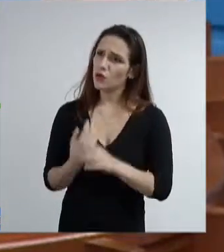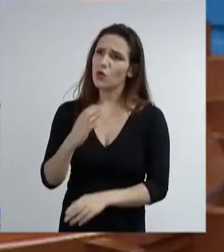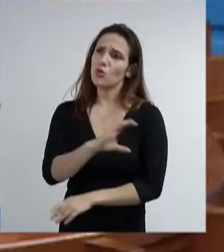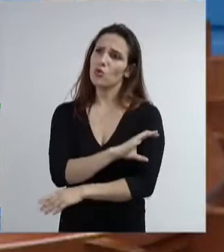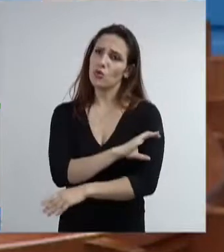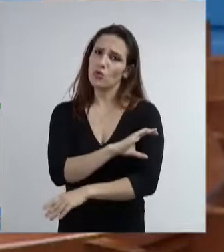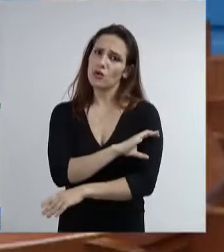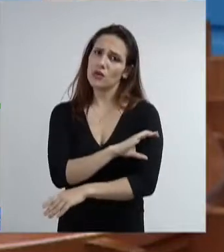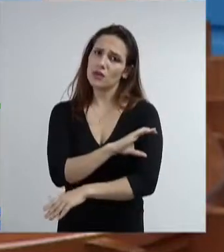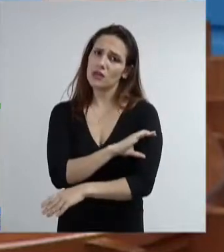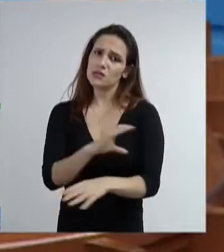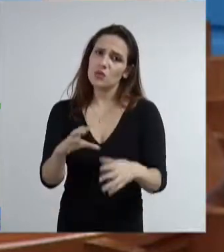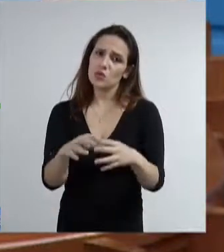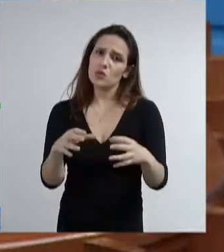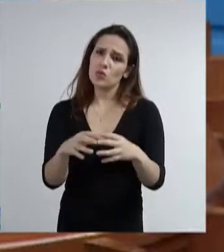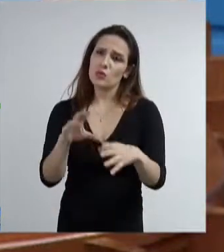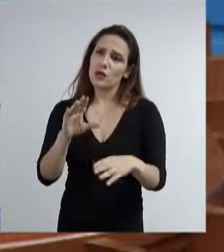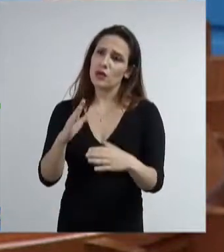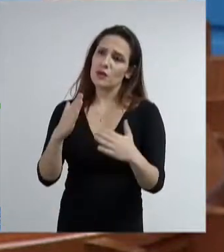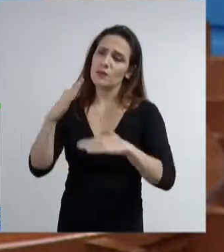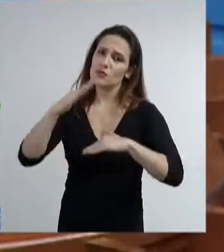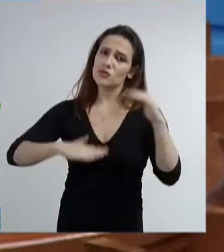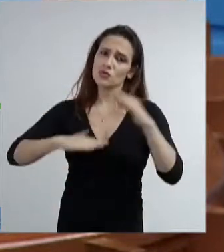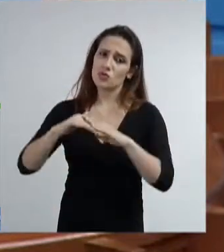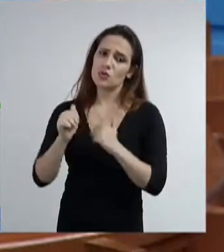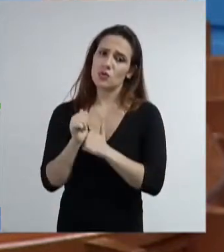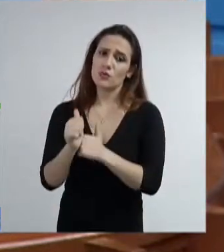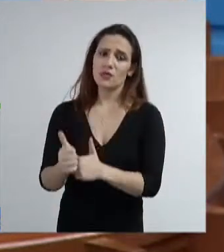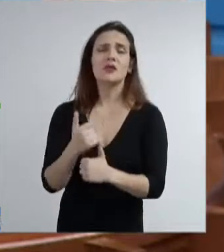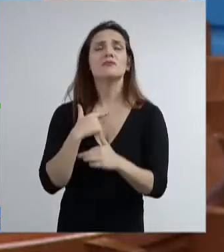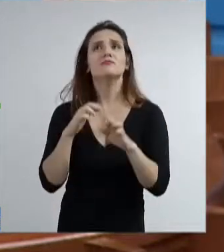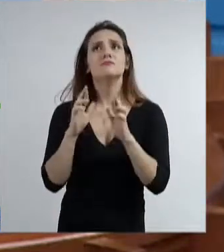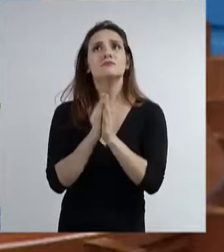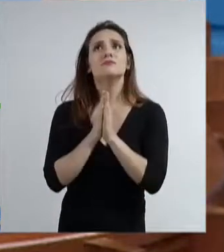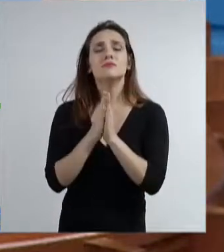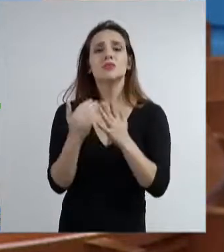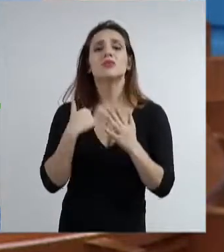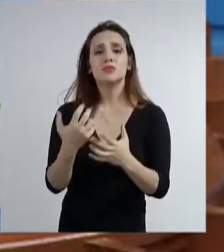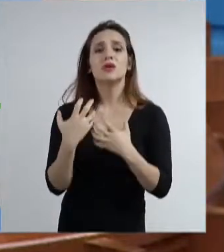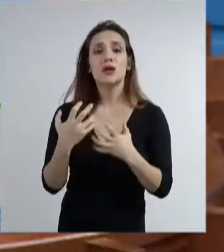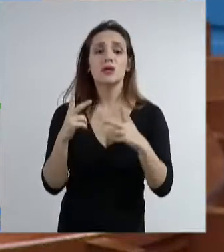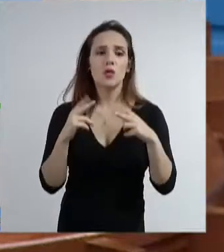alegria. Mas nós esperamos, assim como a coordenadora espera,